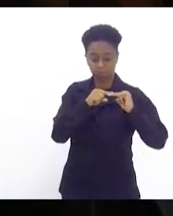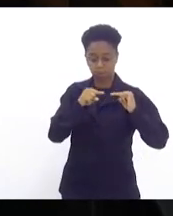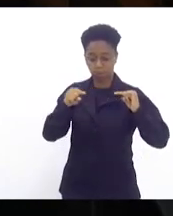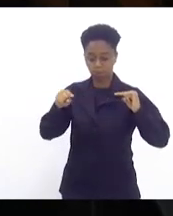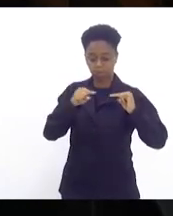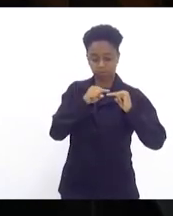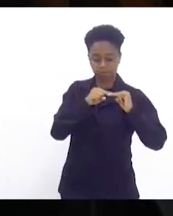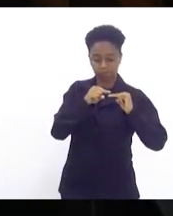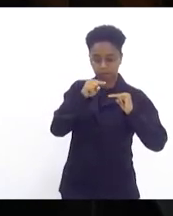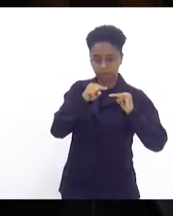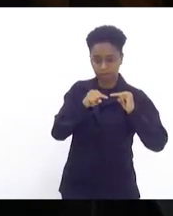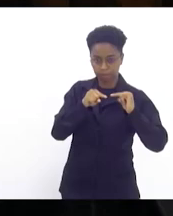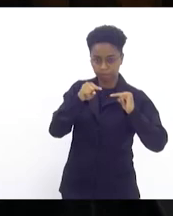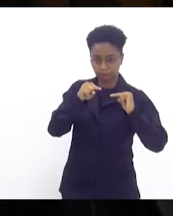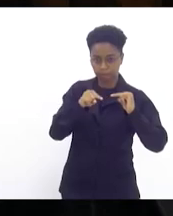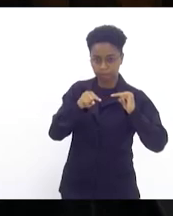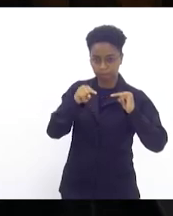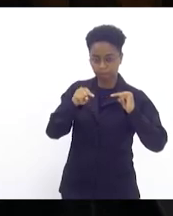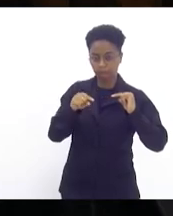2,14%